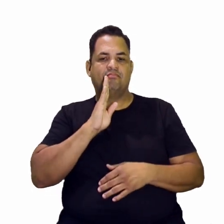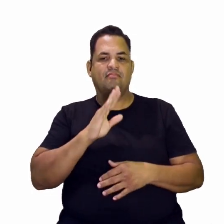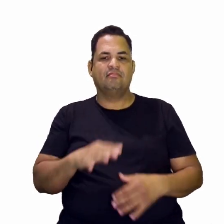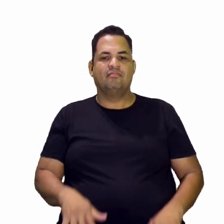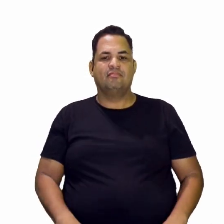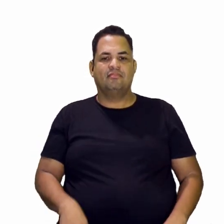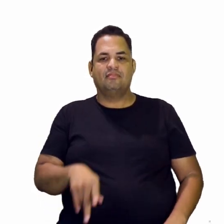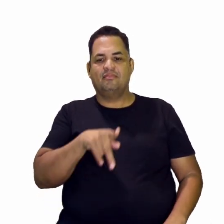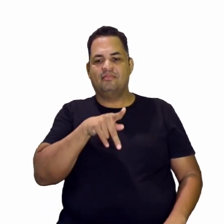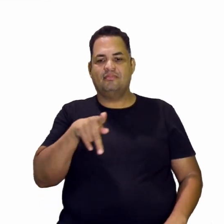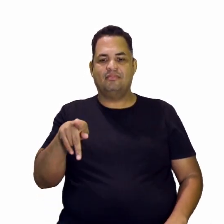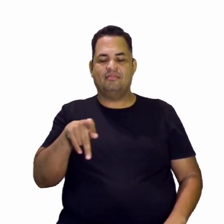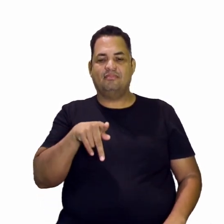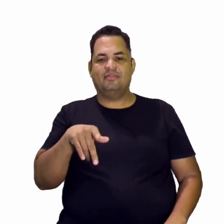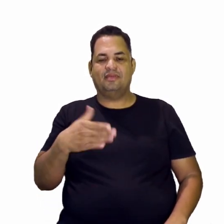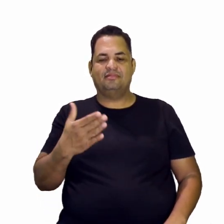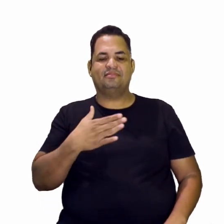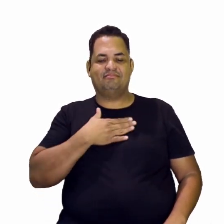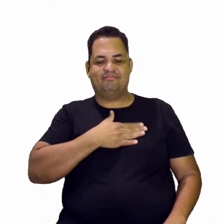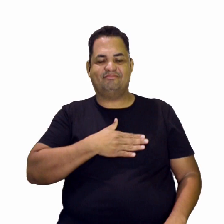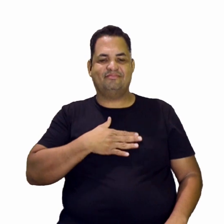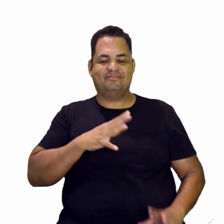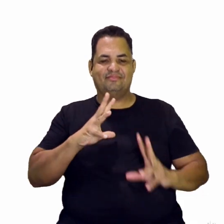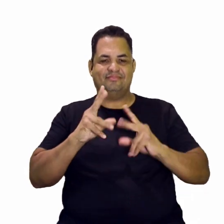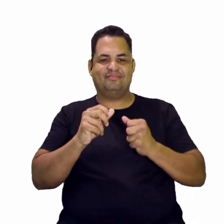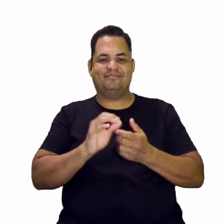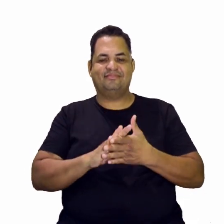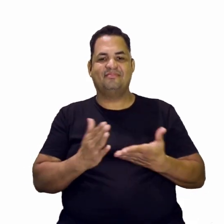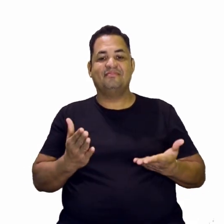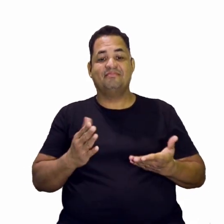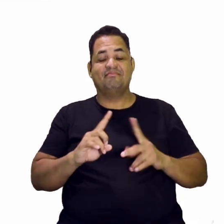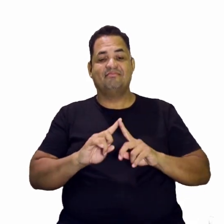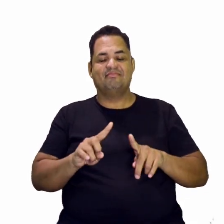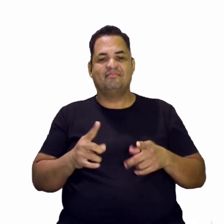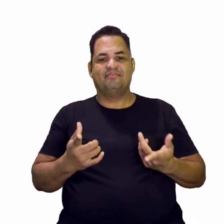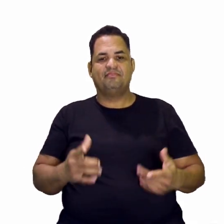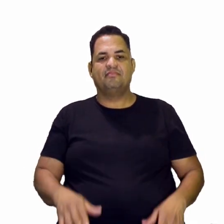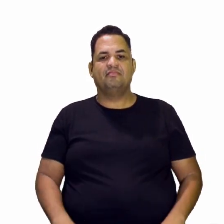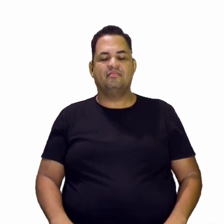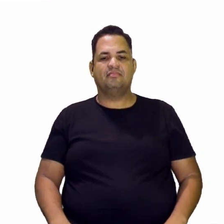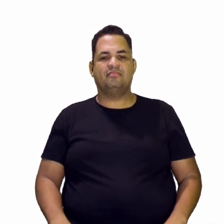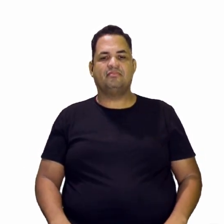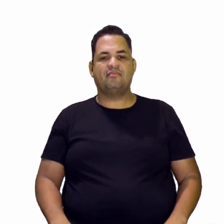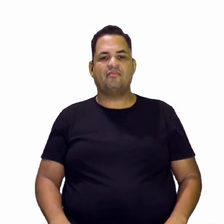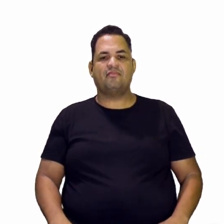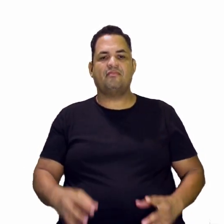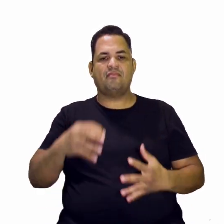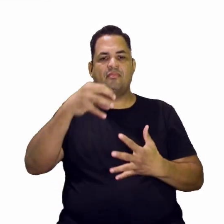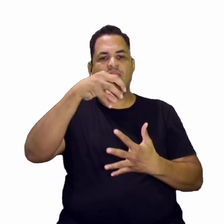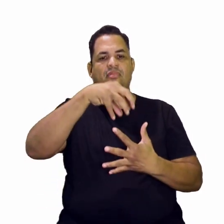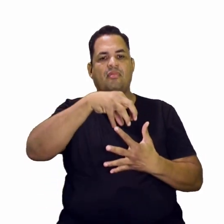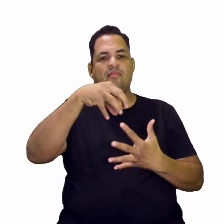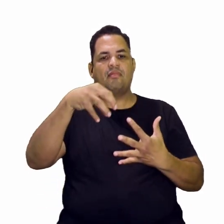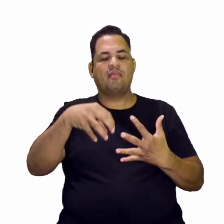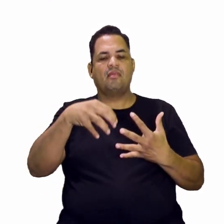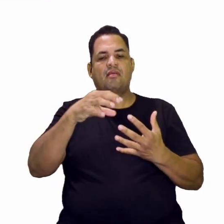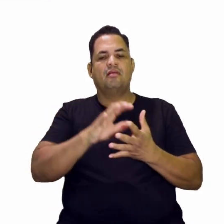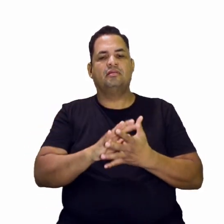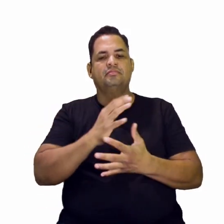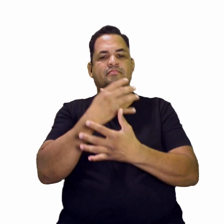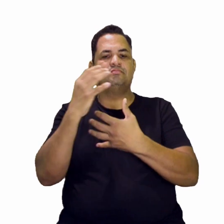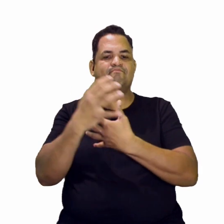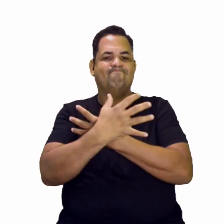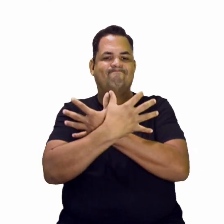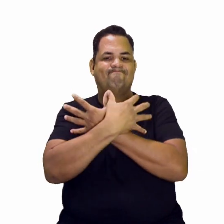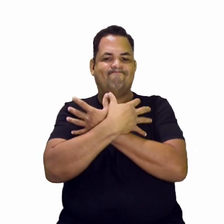legais. A professora até é suspeita de falar porque ela gosta de quase todos, né? Mas enfim, vamos lá. Reino Animalia, ou